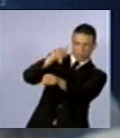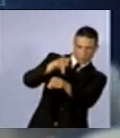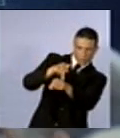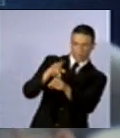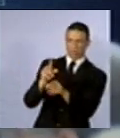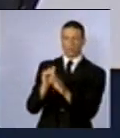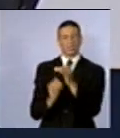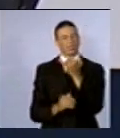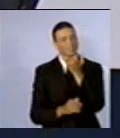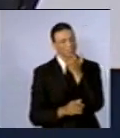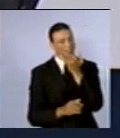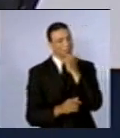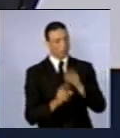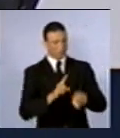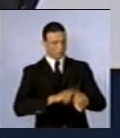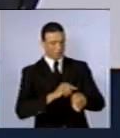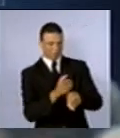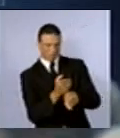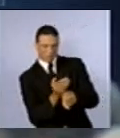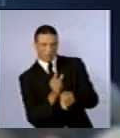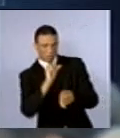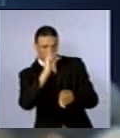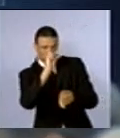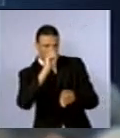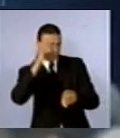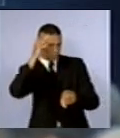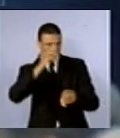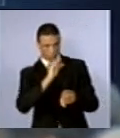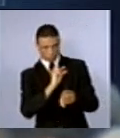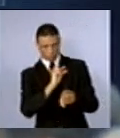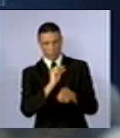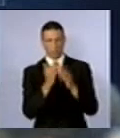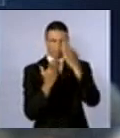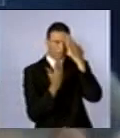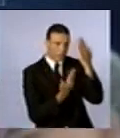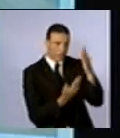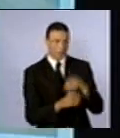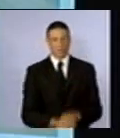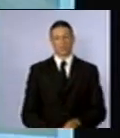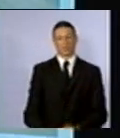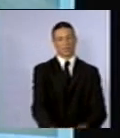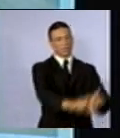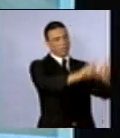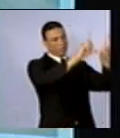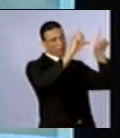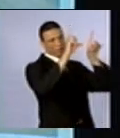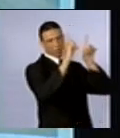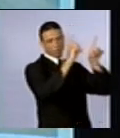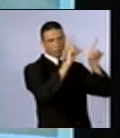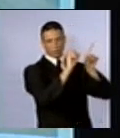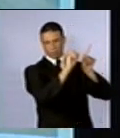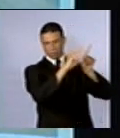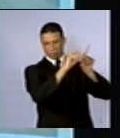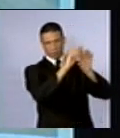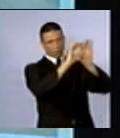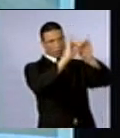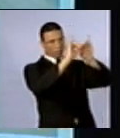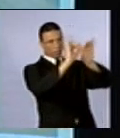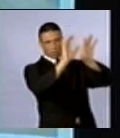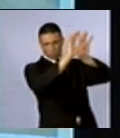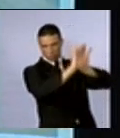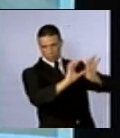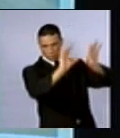mais um pouquinho, senhor ministro? Muito obrigado. Nós vamos, aqui são algumas imagens de faixas de linhas de transmissão. No início da apresentação,